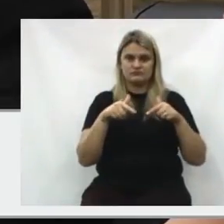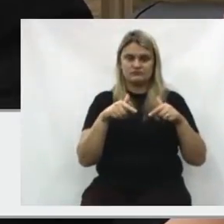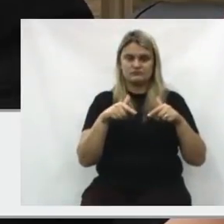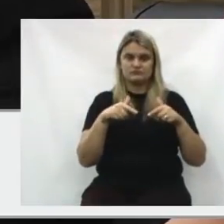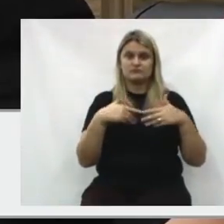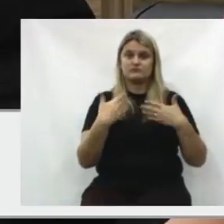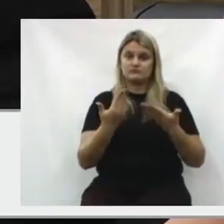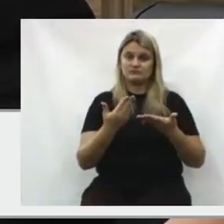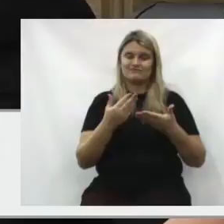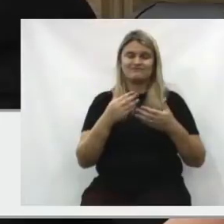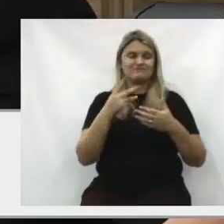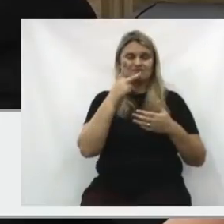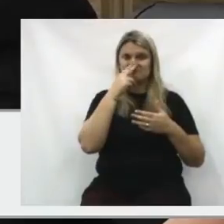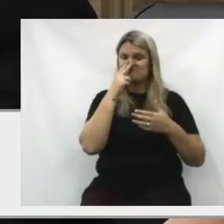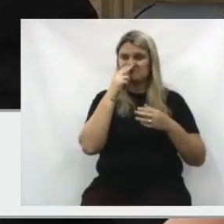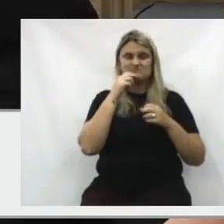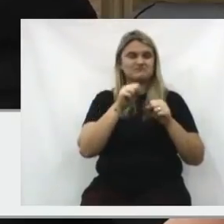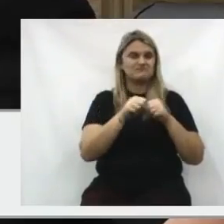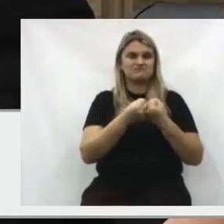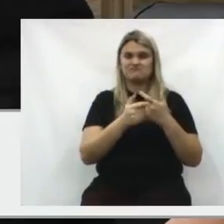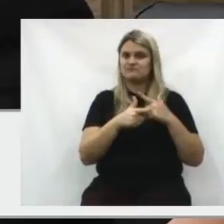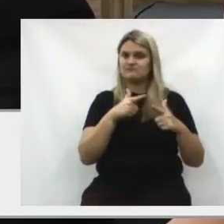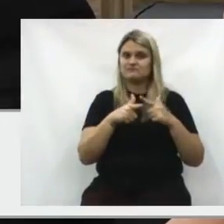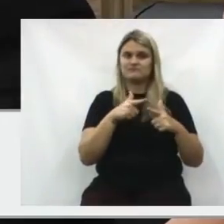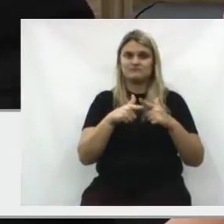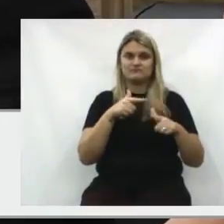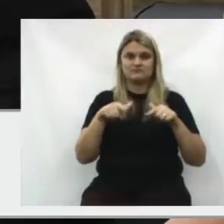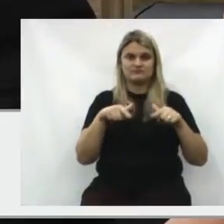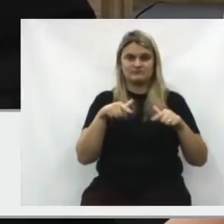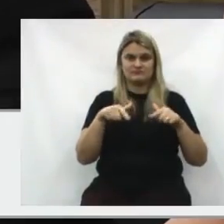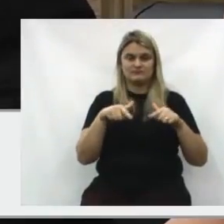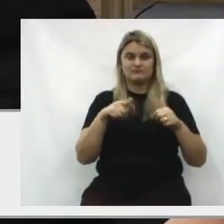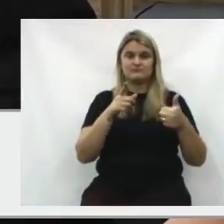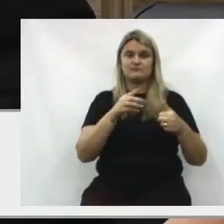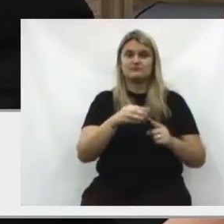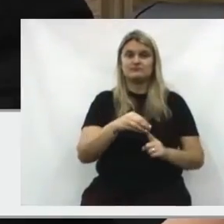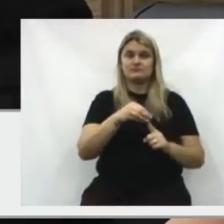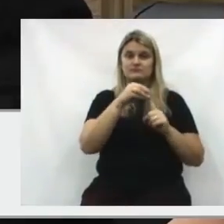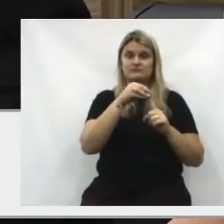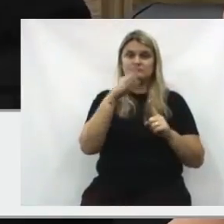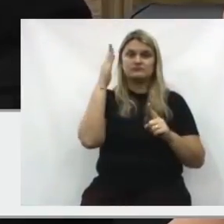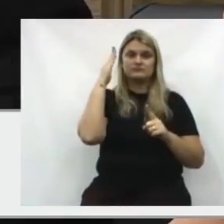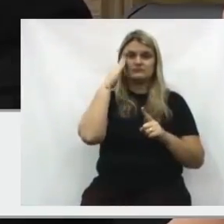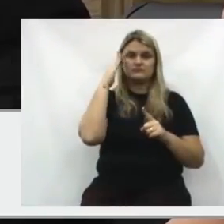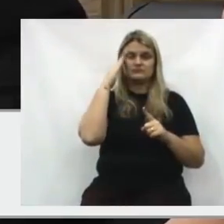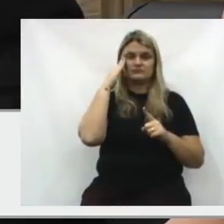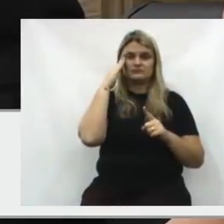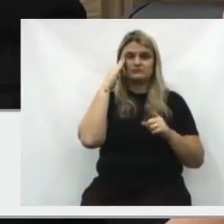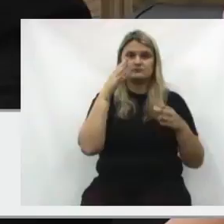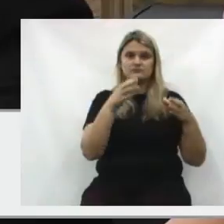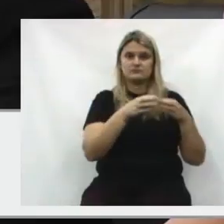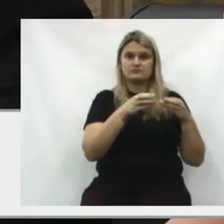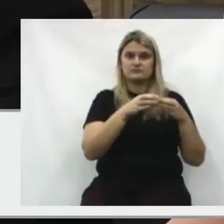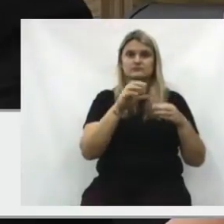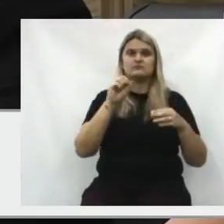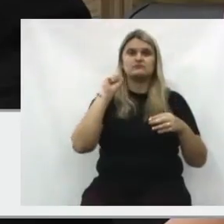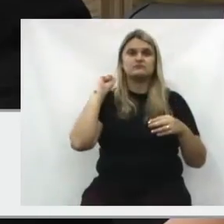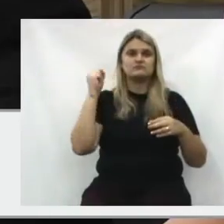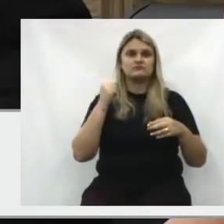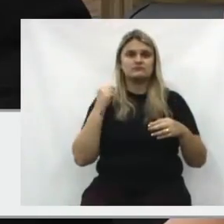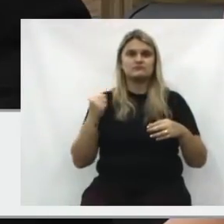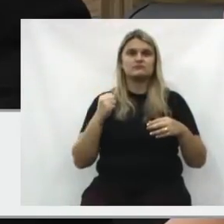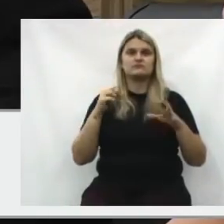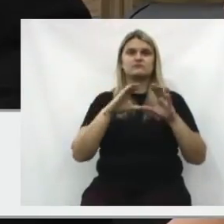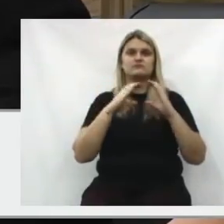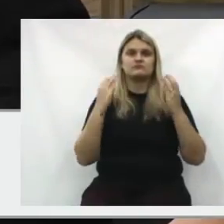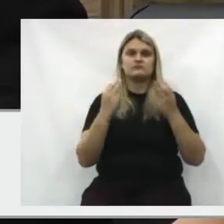nossa classe trabalhadora. De forma desastrosa, atingindo as classes e, principalmente, sabendo que os congressistas,